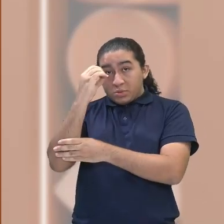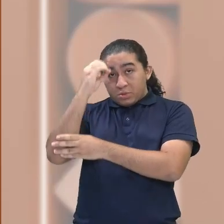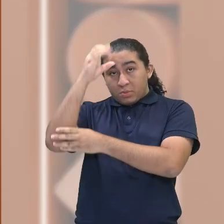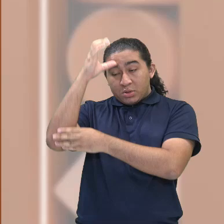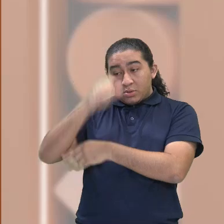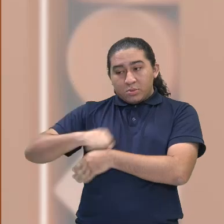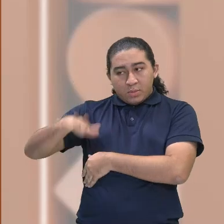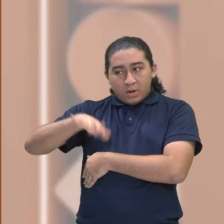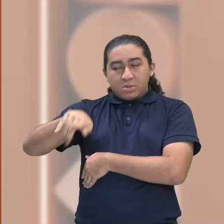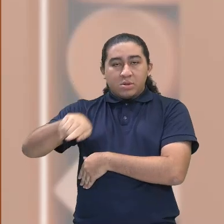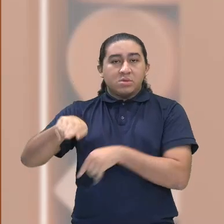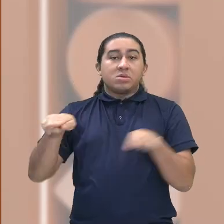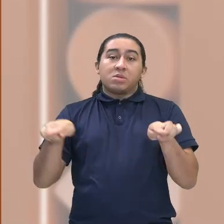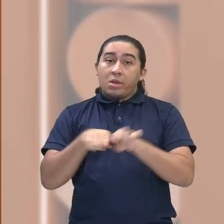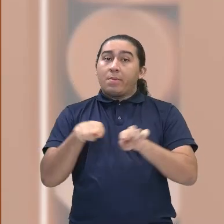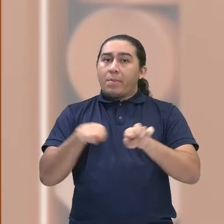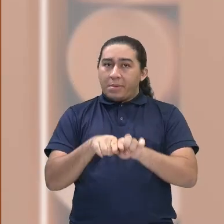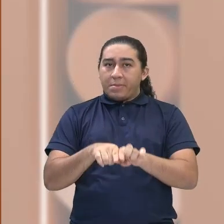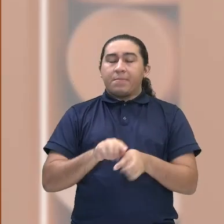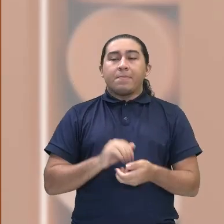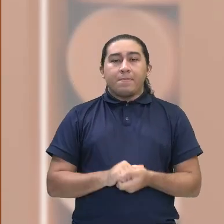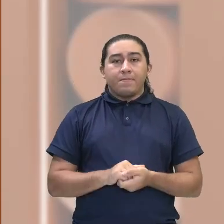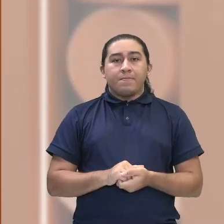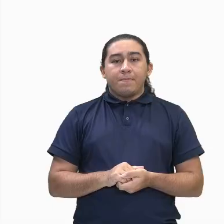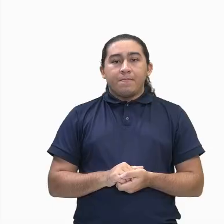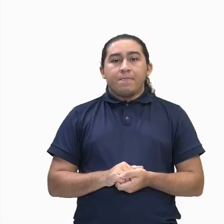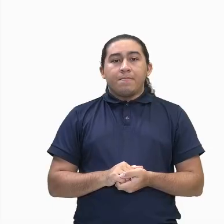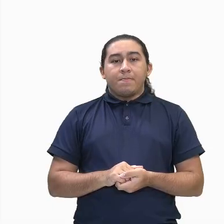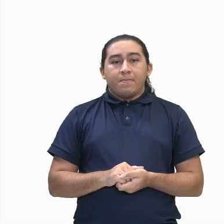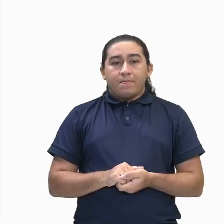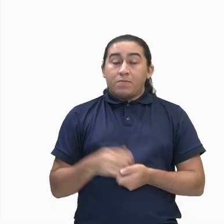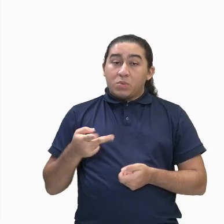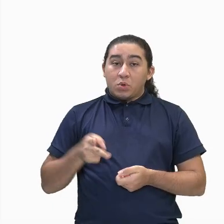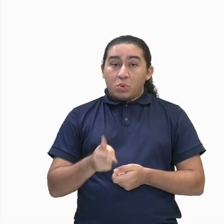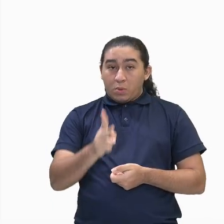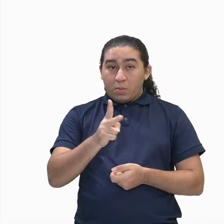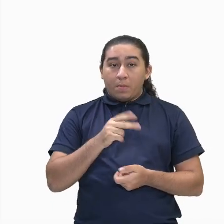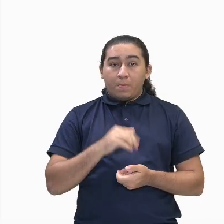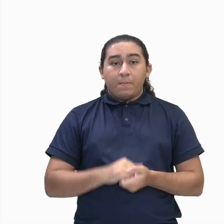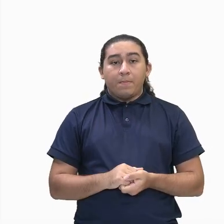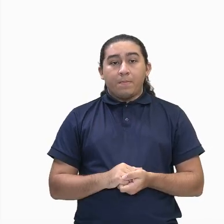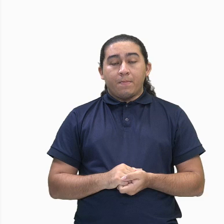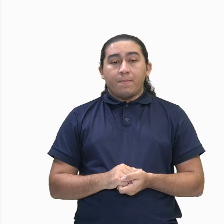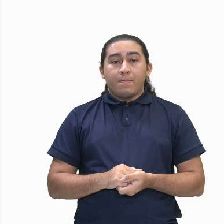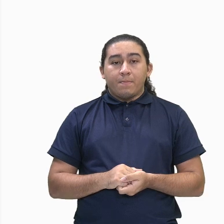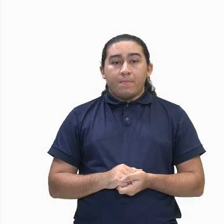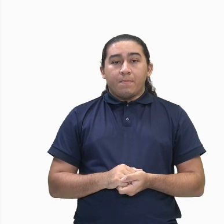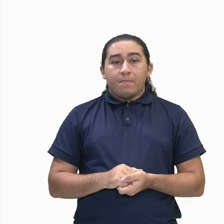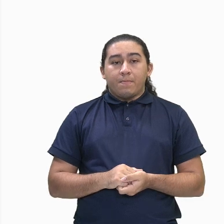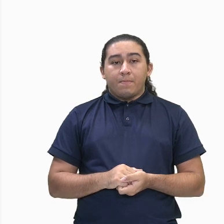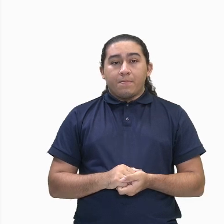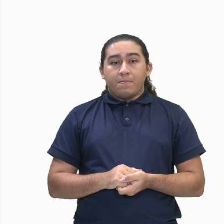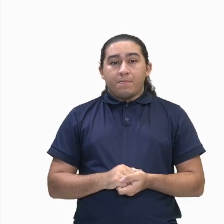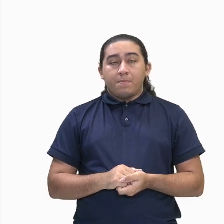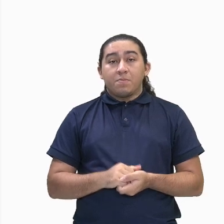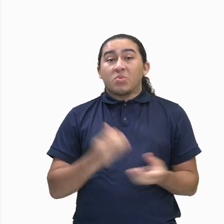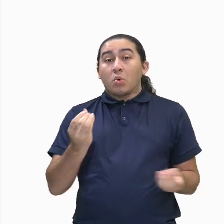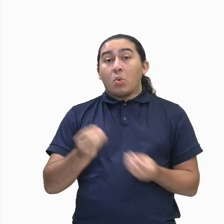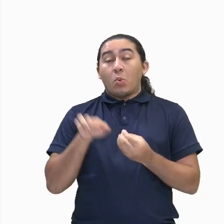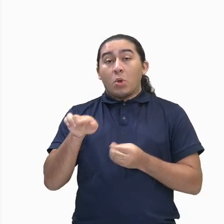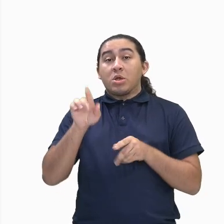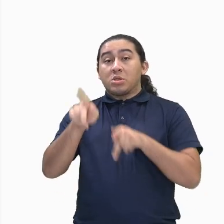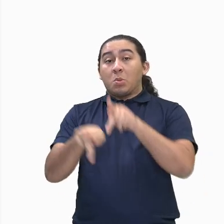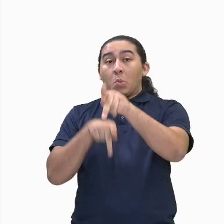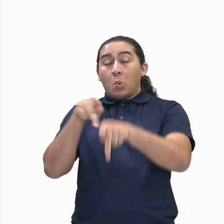conhecimento. Ok? Então, para a gente fechar, vamos lá? Então, vamos falar sobre a questão do declínio desse povo, para a